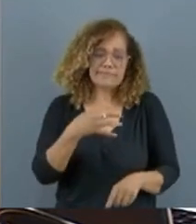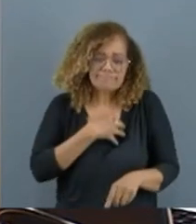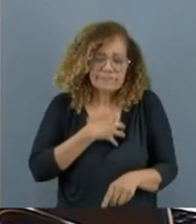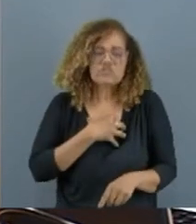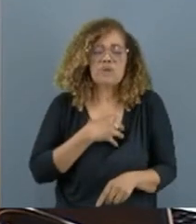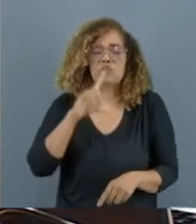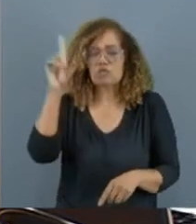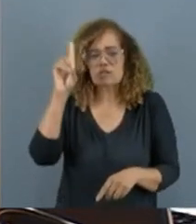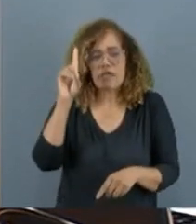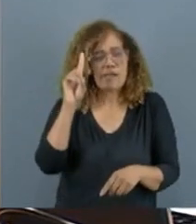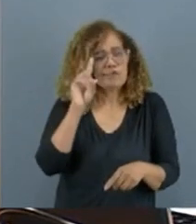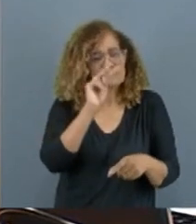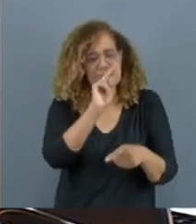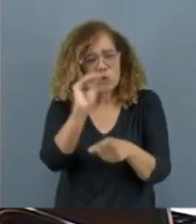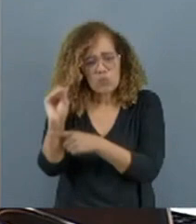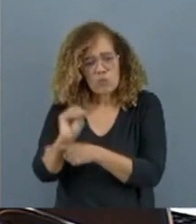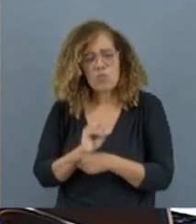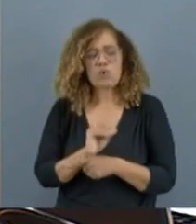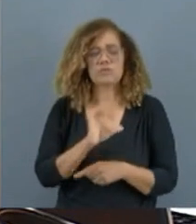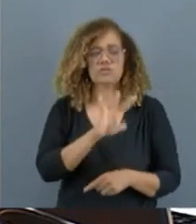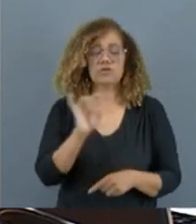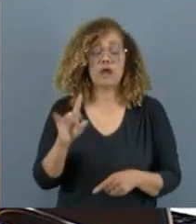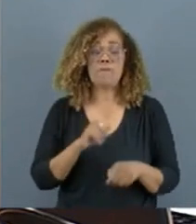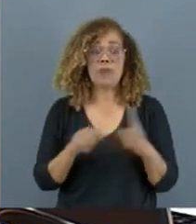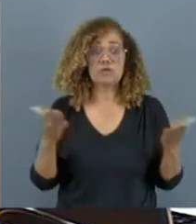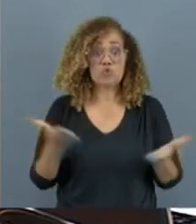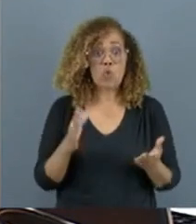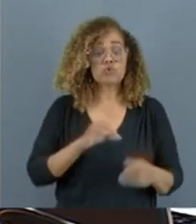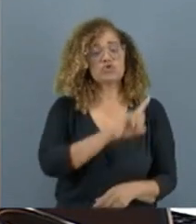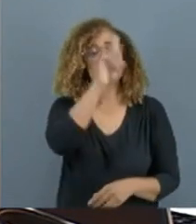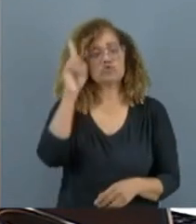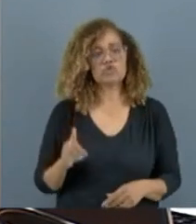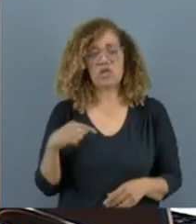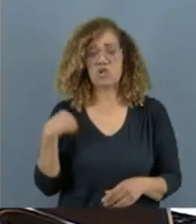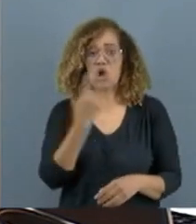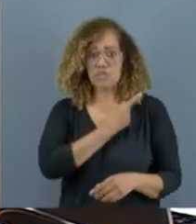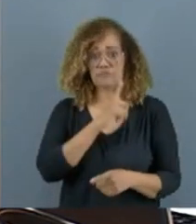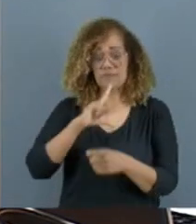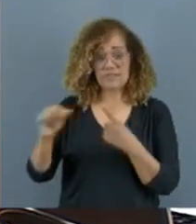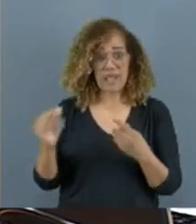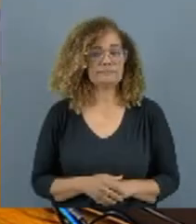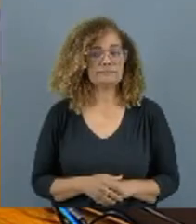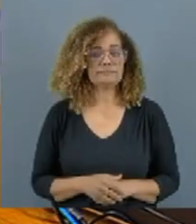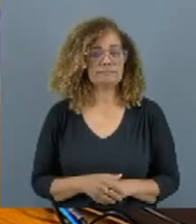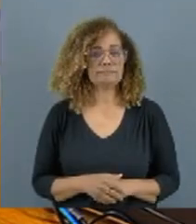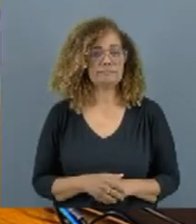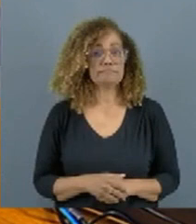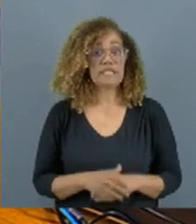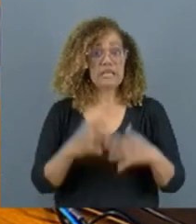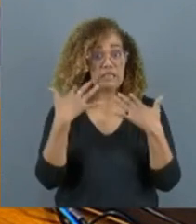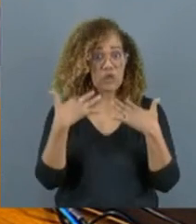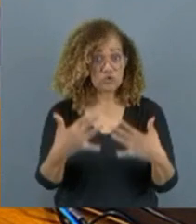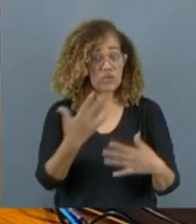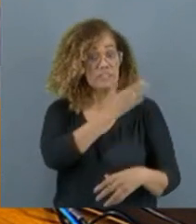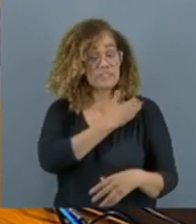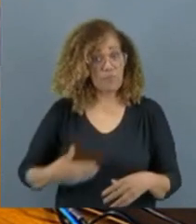que Deus conforte a todos. Mas hoje é o dia. Hoje nós vamos sair daqui aprovados, e na audiência pública que